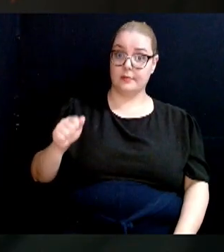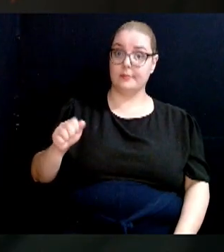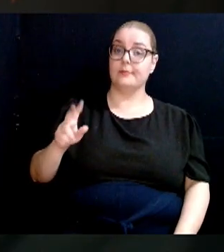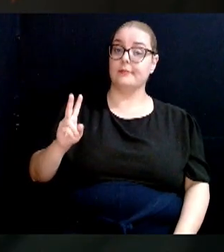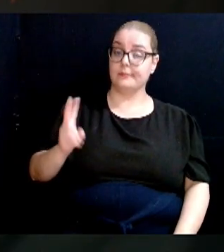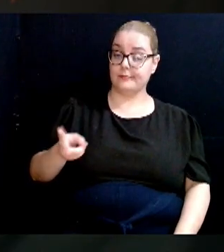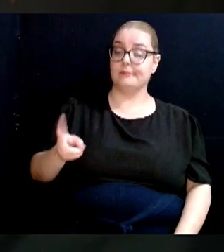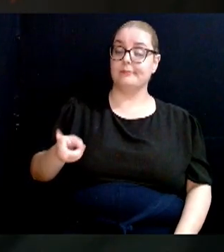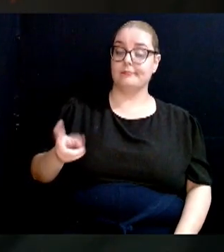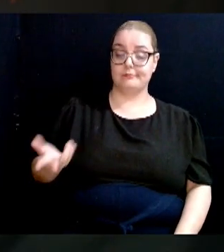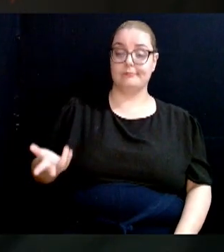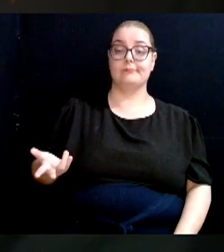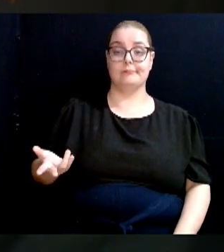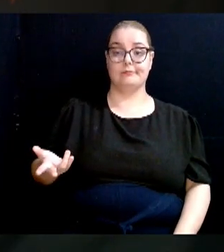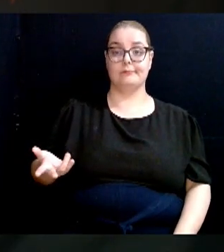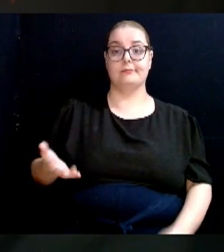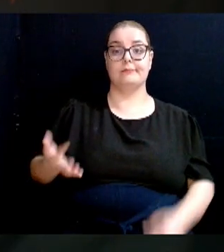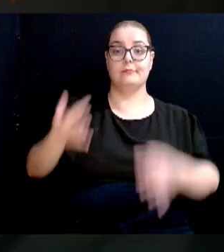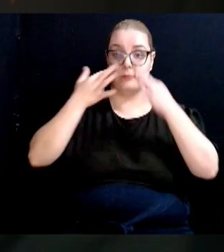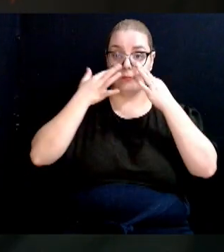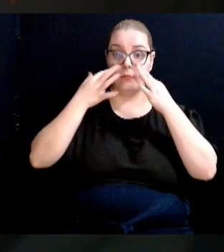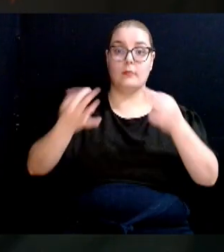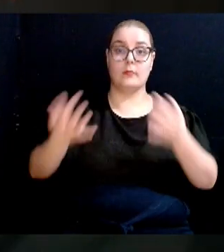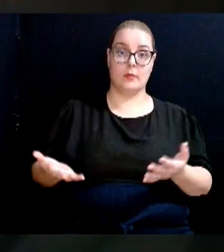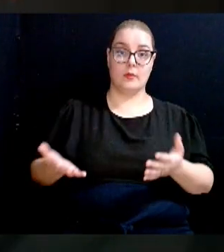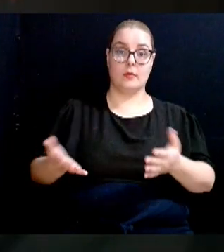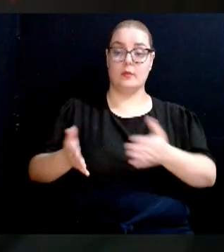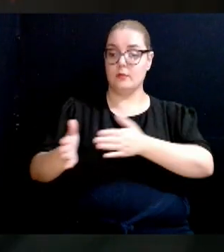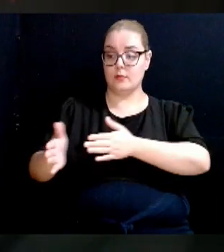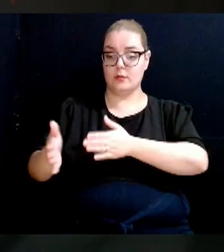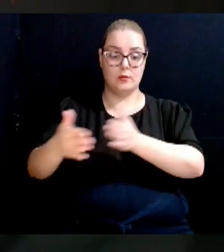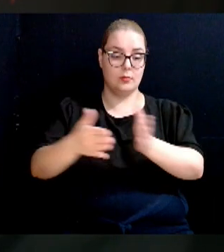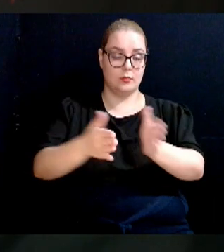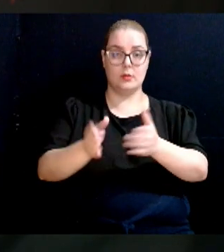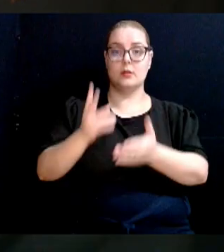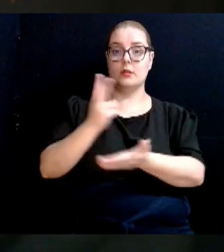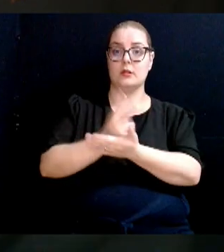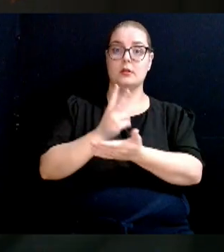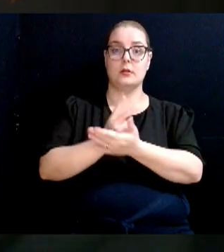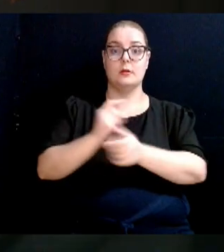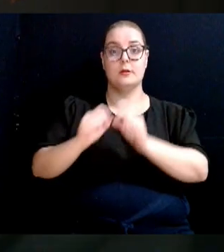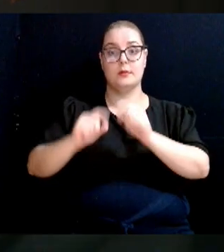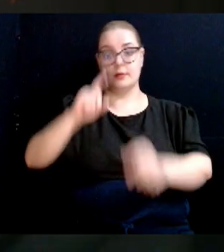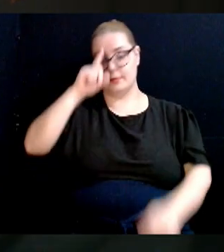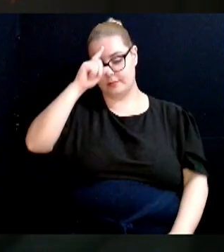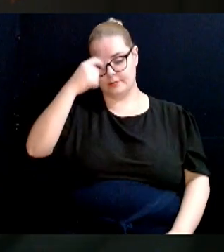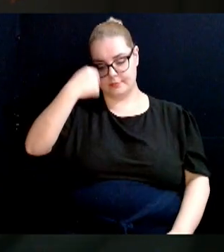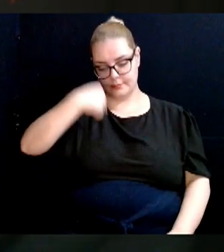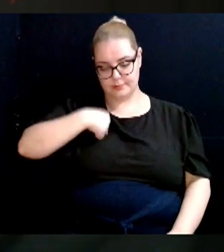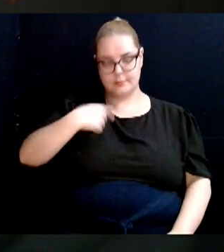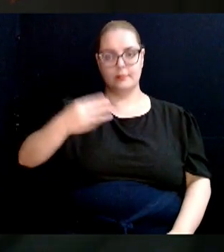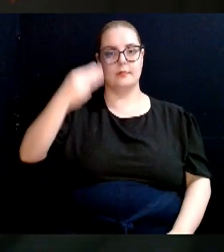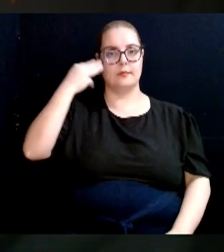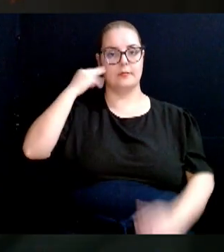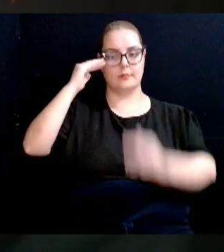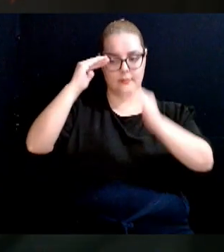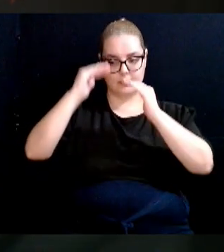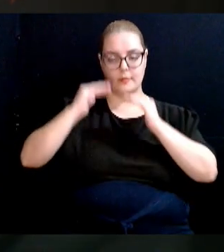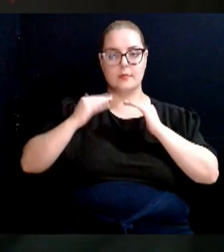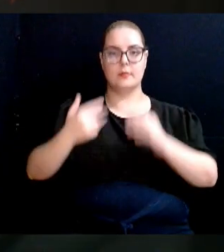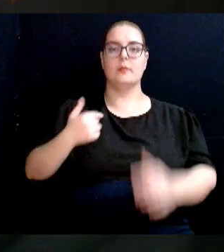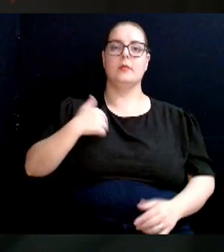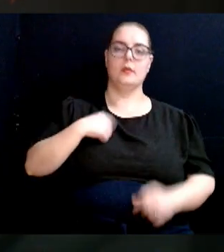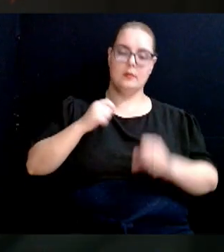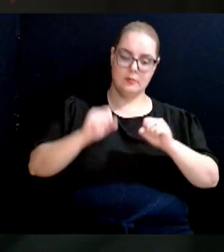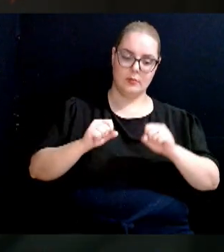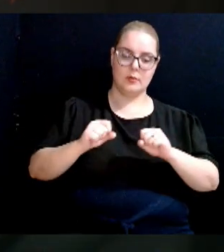precisa estar atenta e, assim, direcionando sempre, né? Quem manda sou eu e minha mente, não posso? Não, eu posso. Vamos lá, vou mostrar para